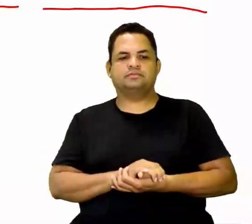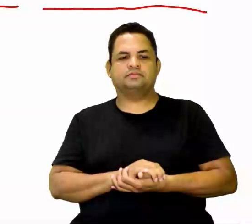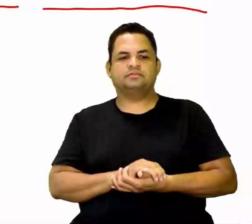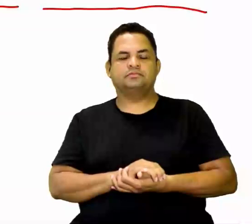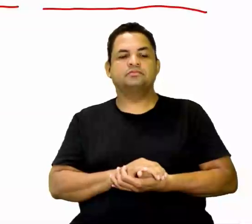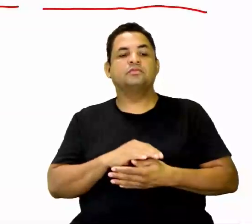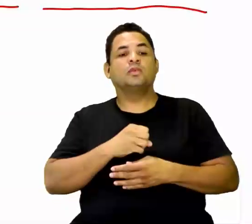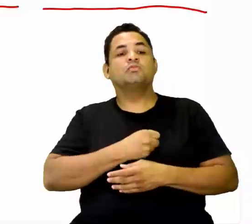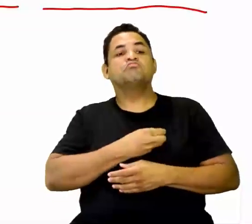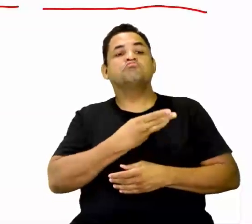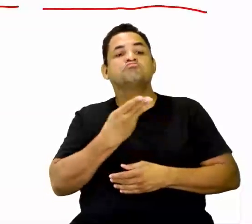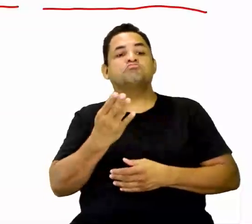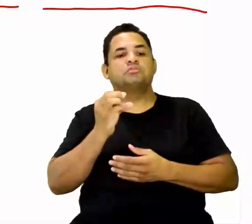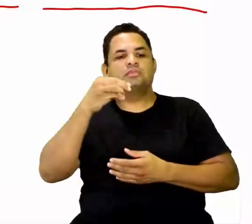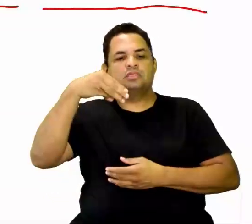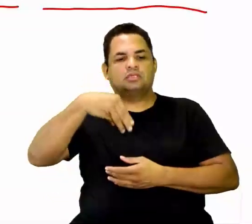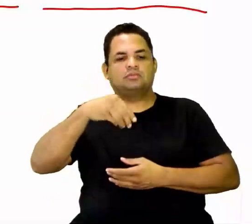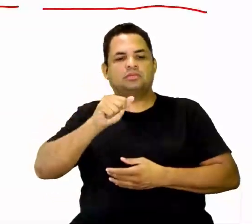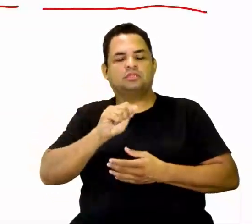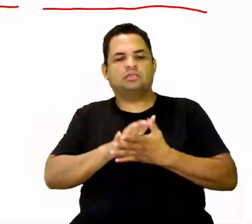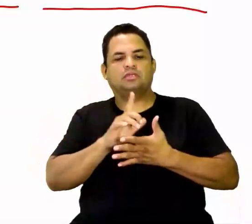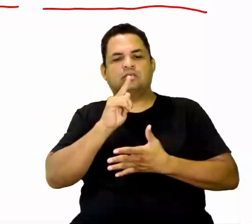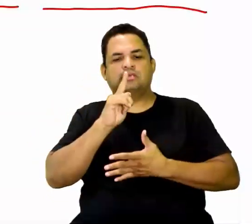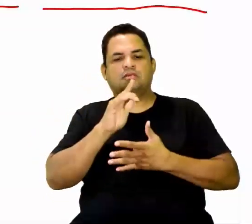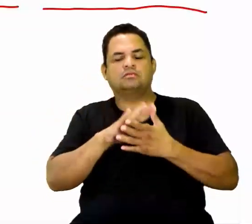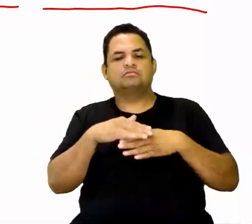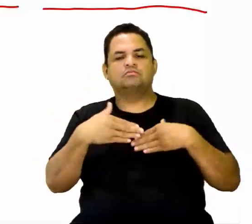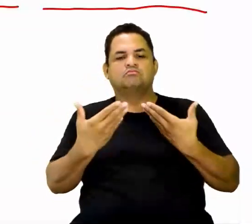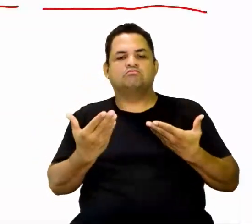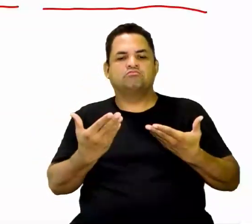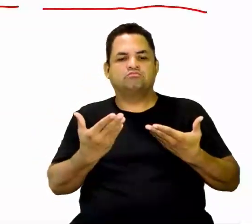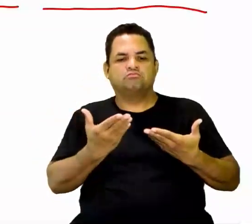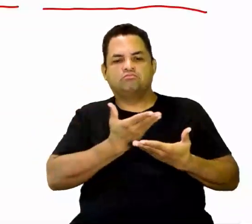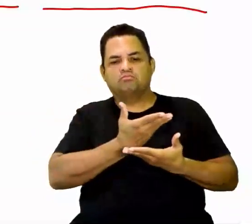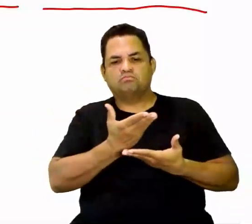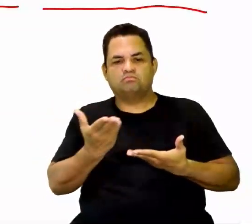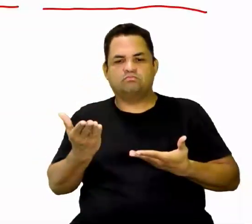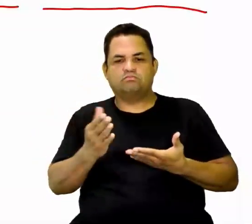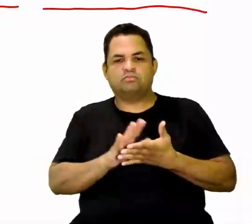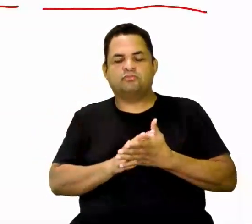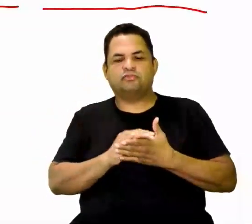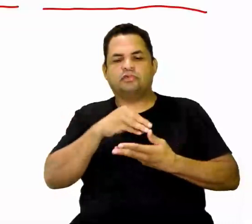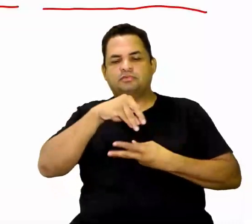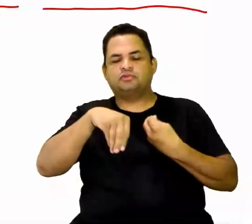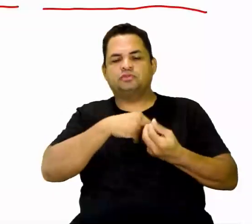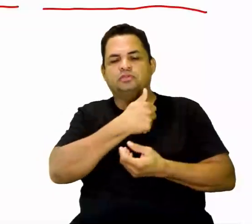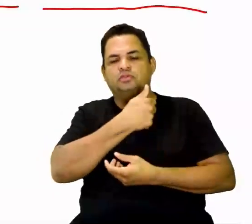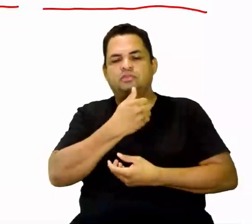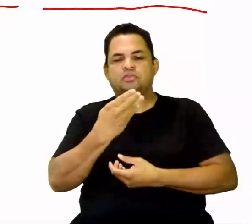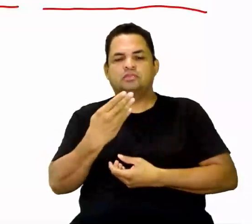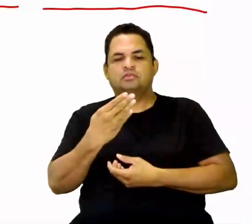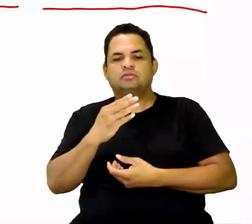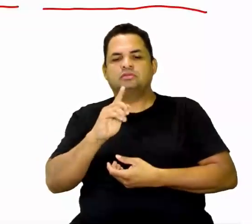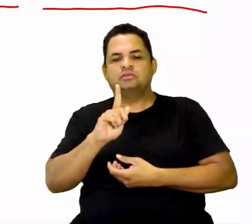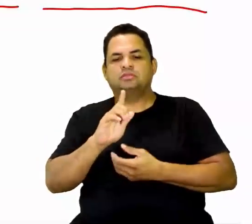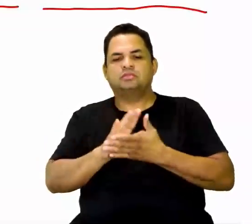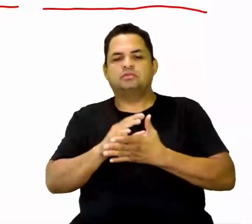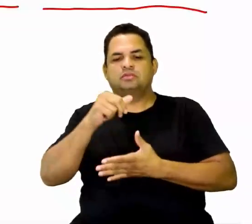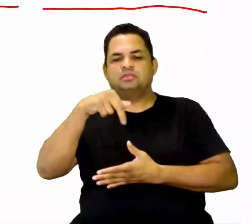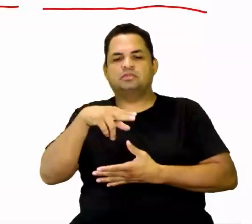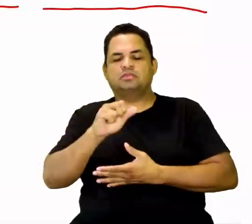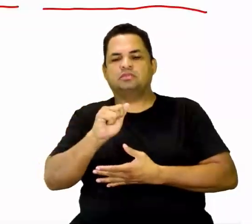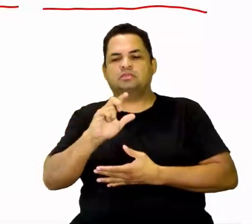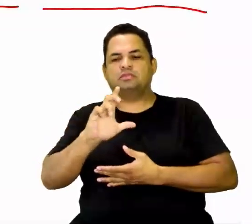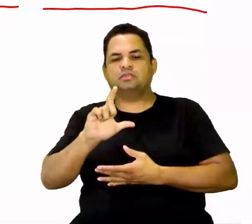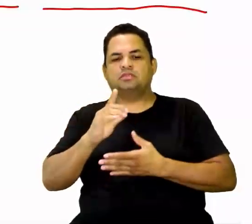quantos mililitros de água vão dissolver 14 gramas do cloreto de sódio? Então,